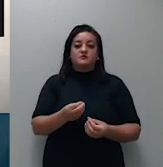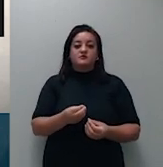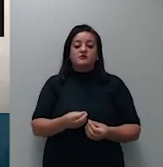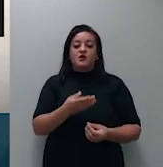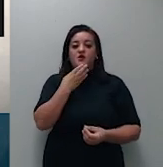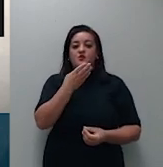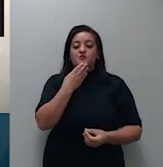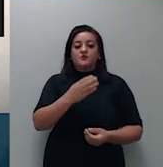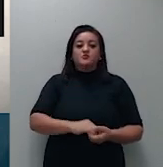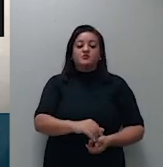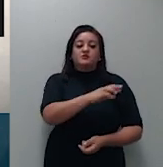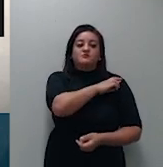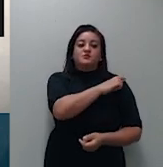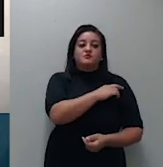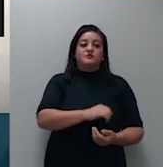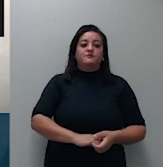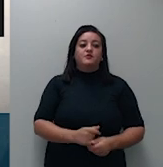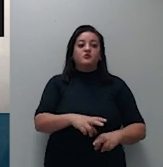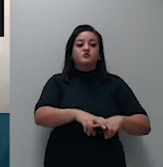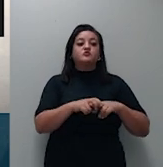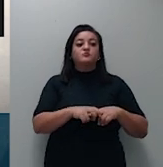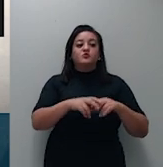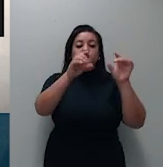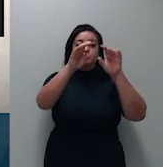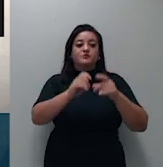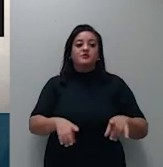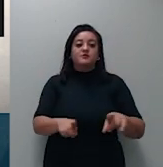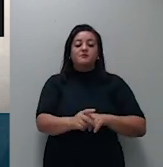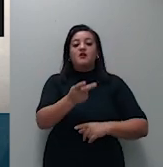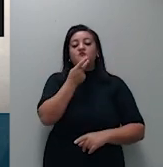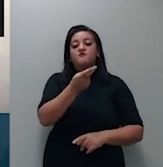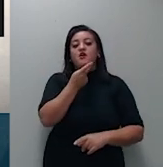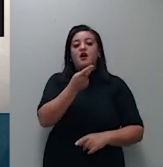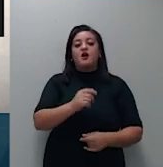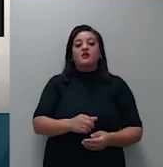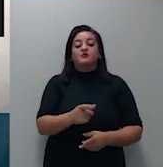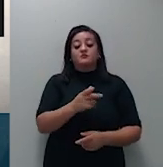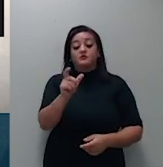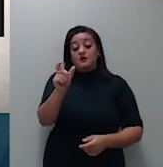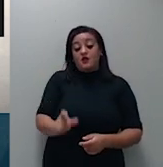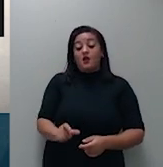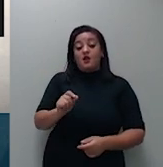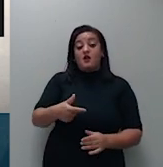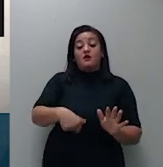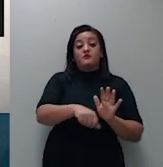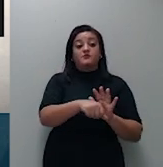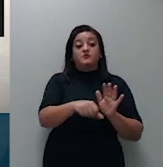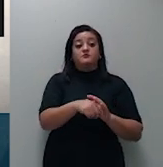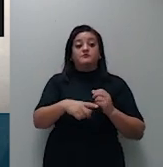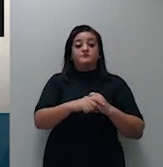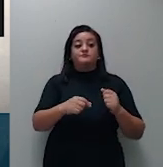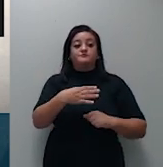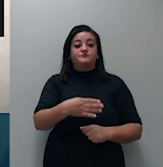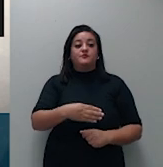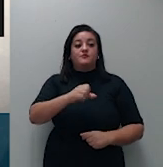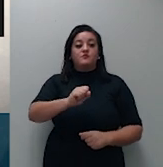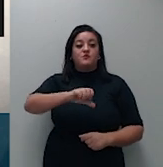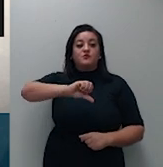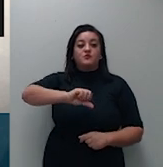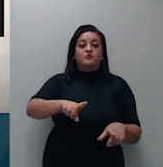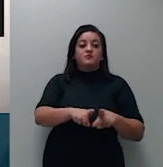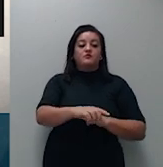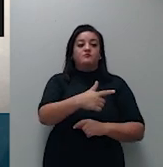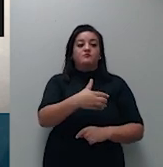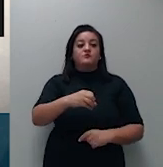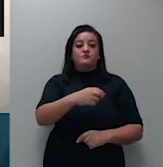provimento à apelação da autora razões do especial Alegre agravante violação aos Arts